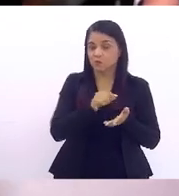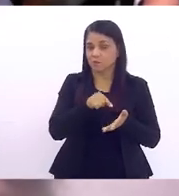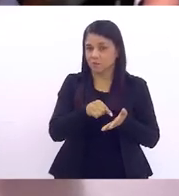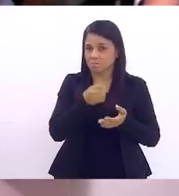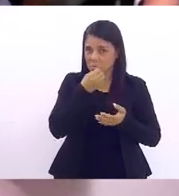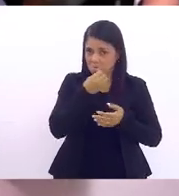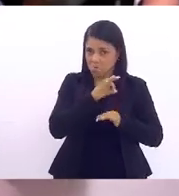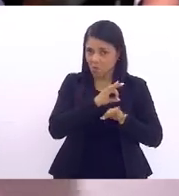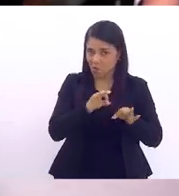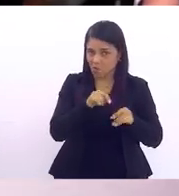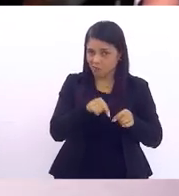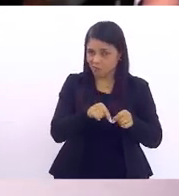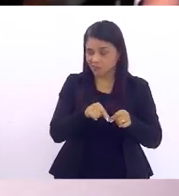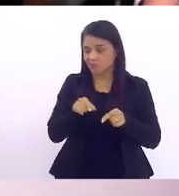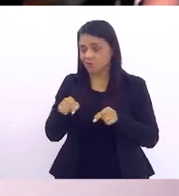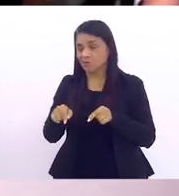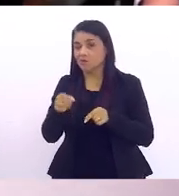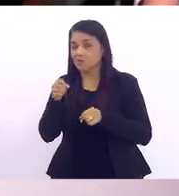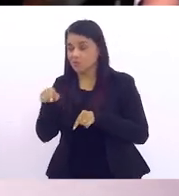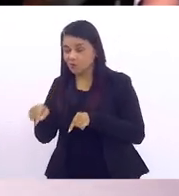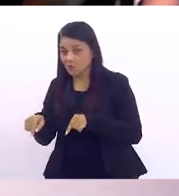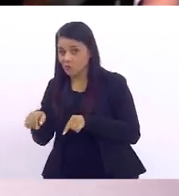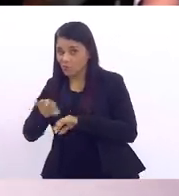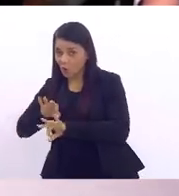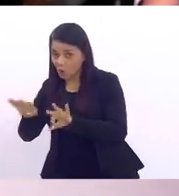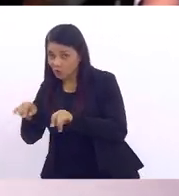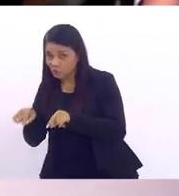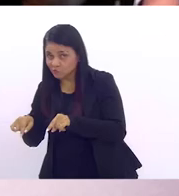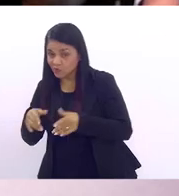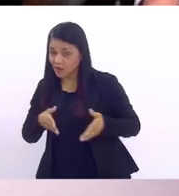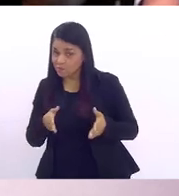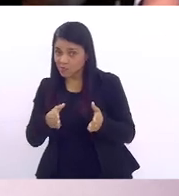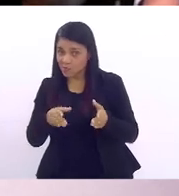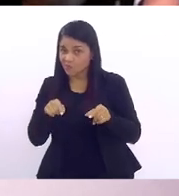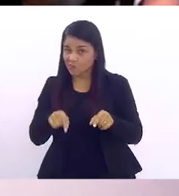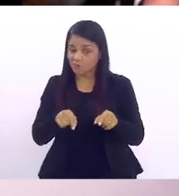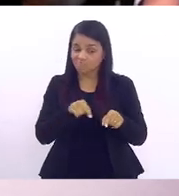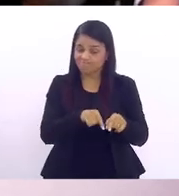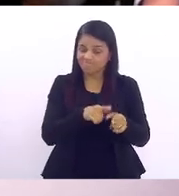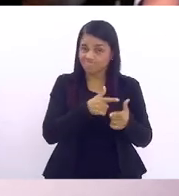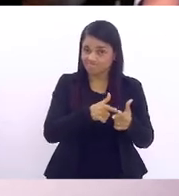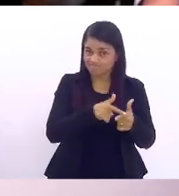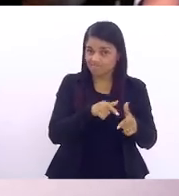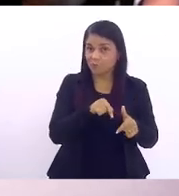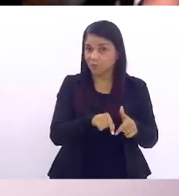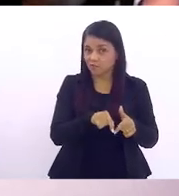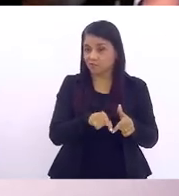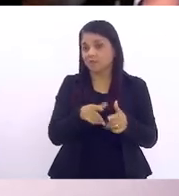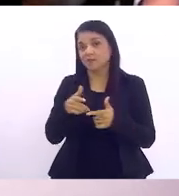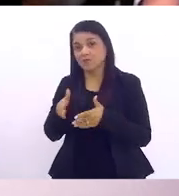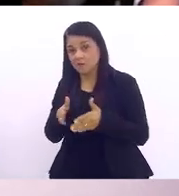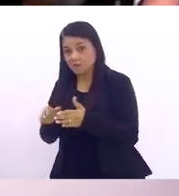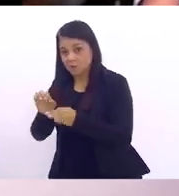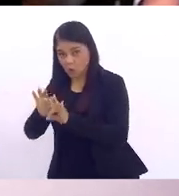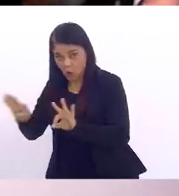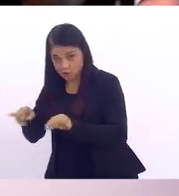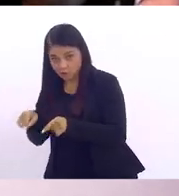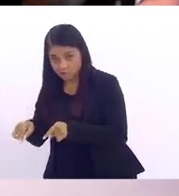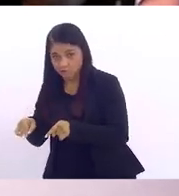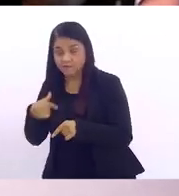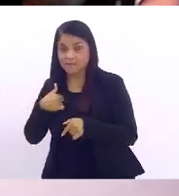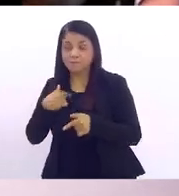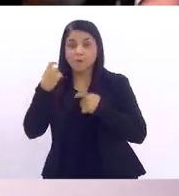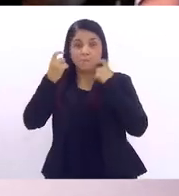o ponto não satisfatório o ponto Ótimo existe um caminho e daí vai a minha maior preocupação pelo menos no procedimento meu que